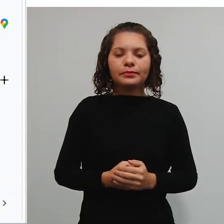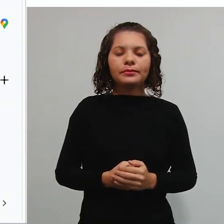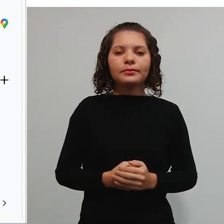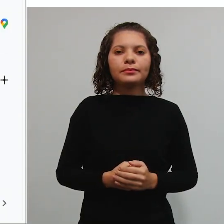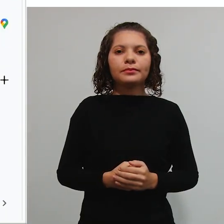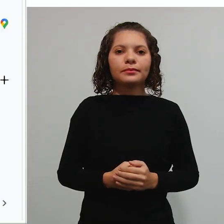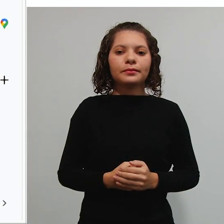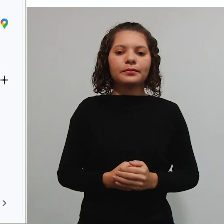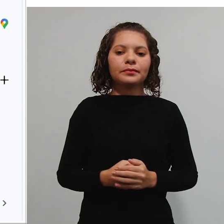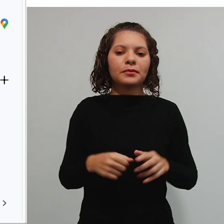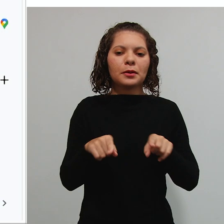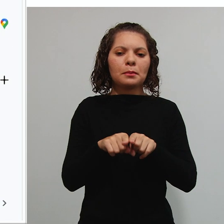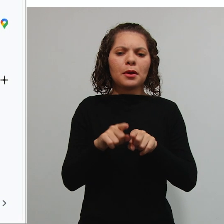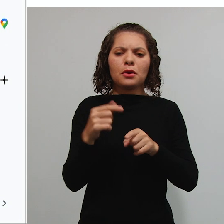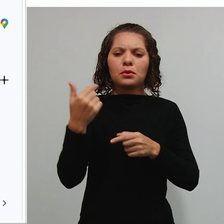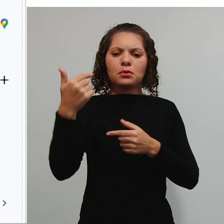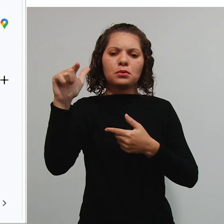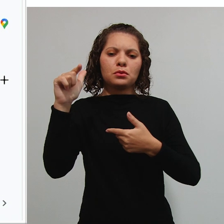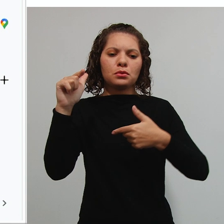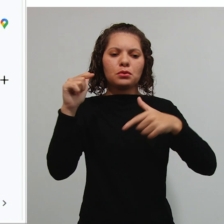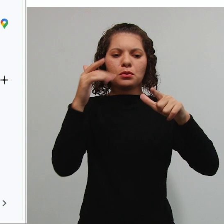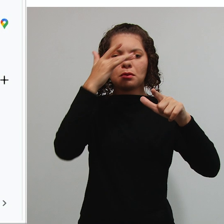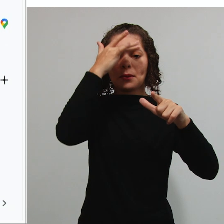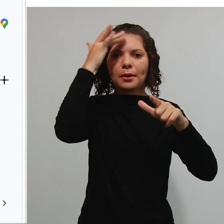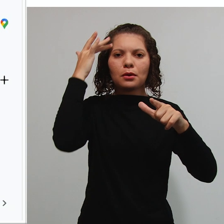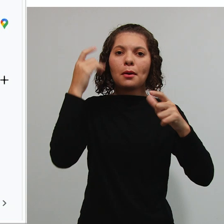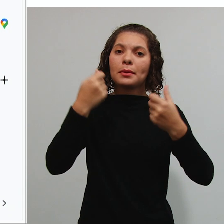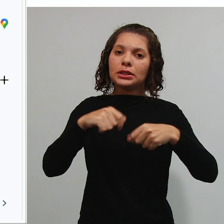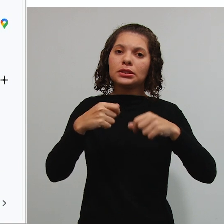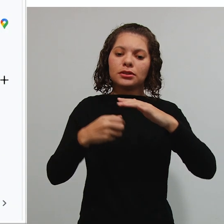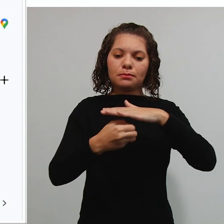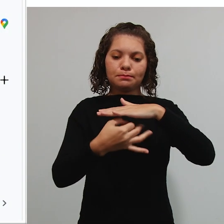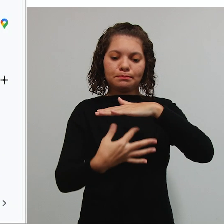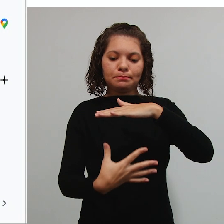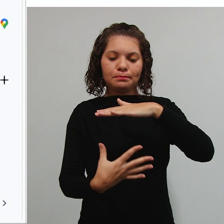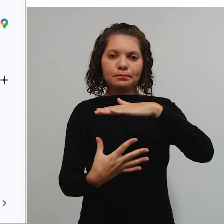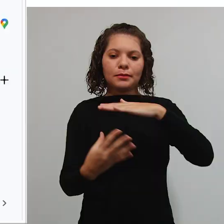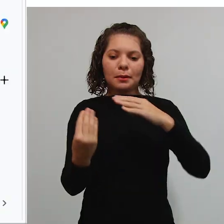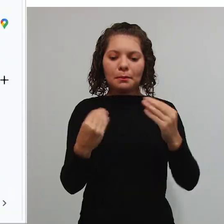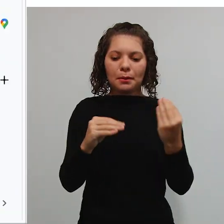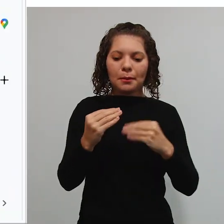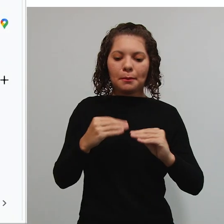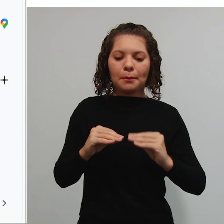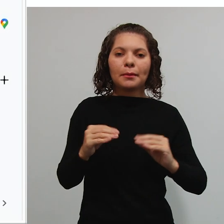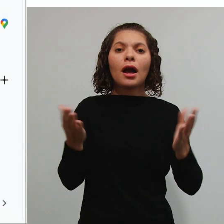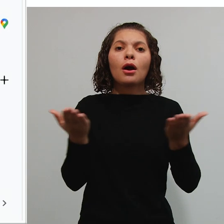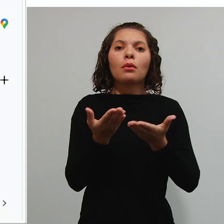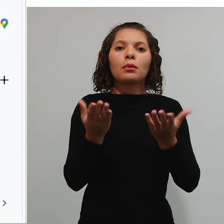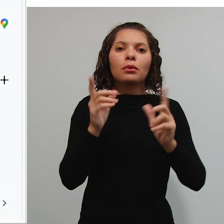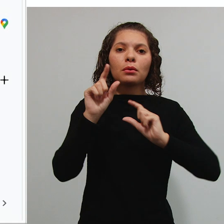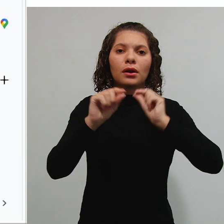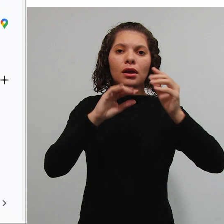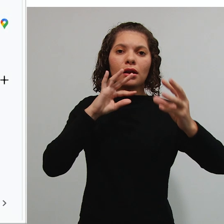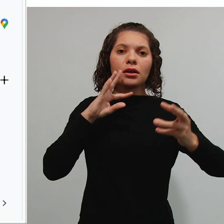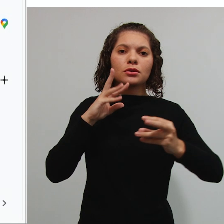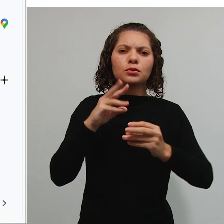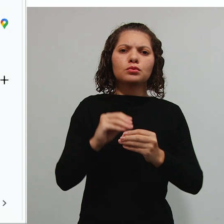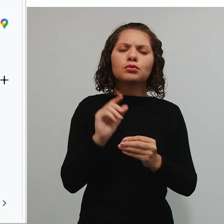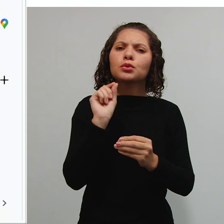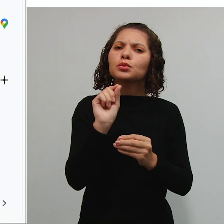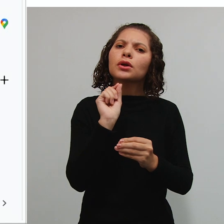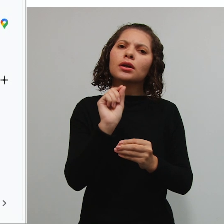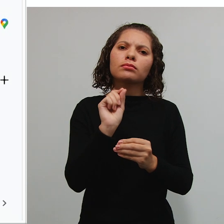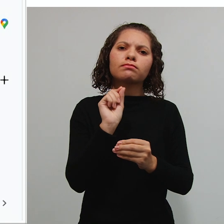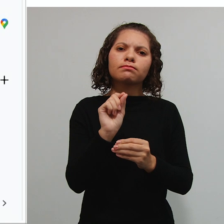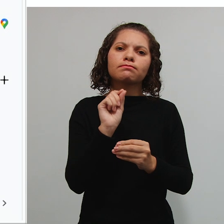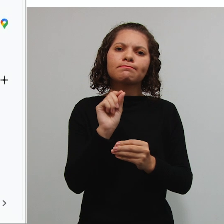Tantos quantos forem os autores desse trabalho. Depois eu tenho o resumo. O resumo, o que é o